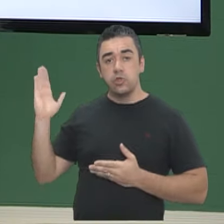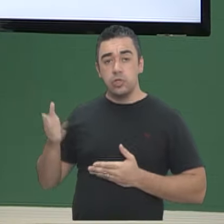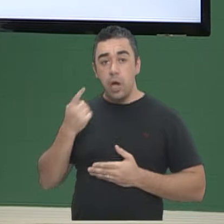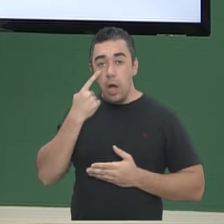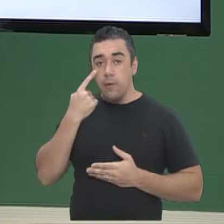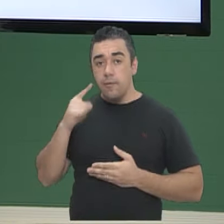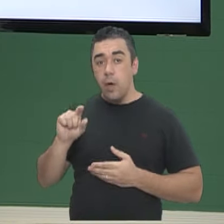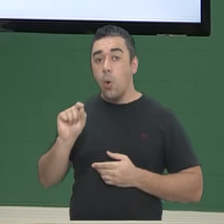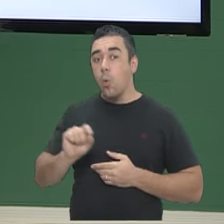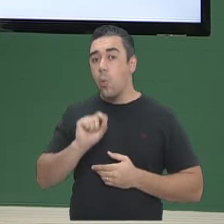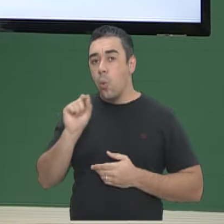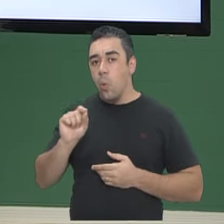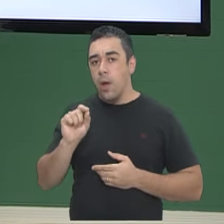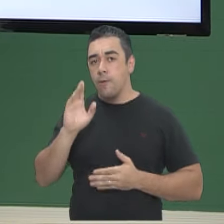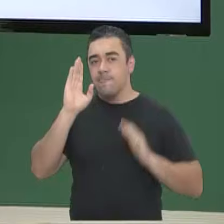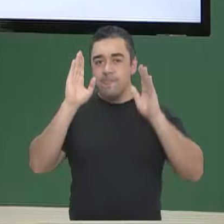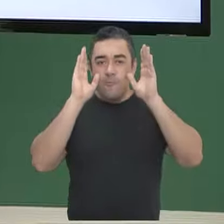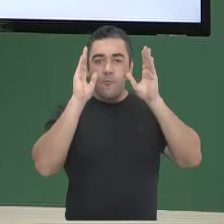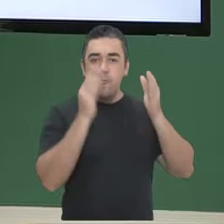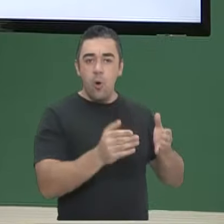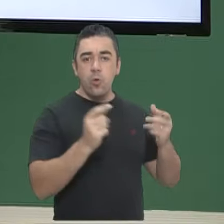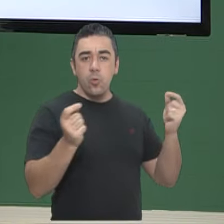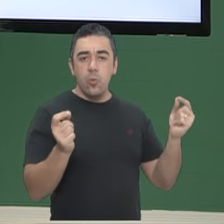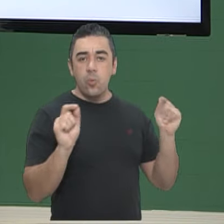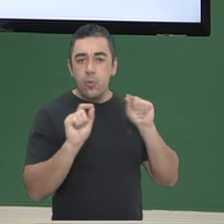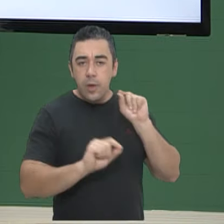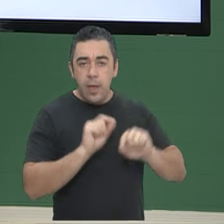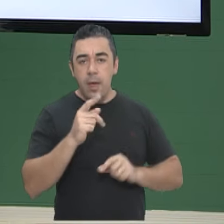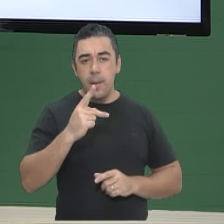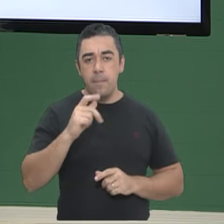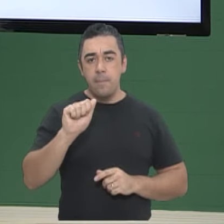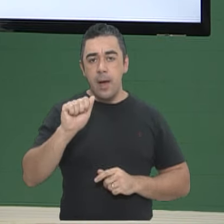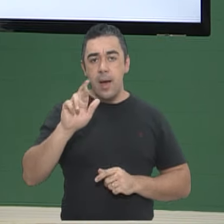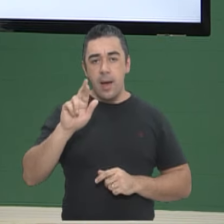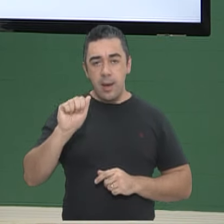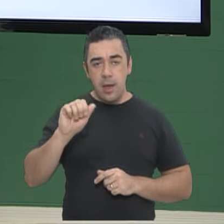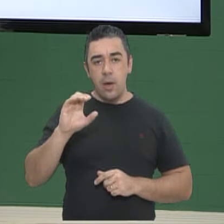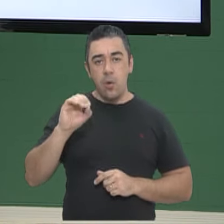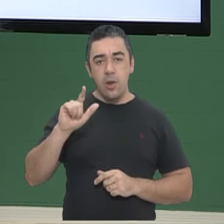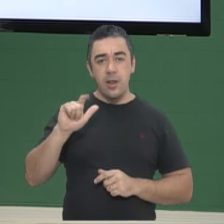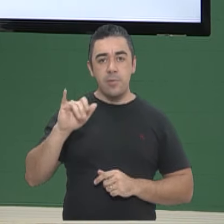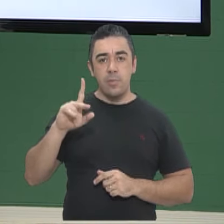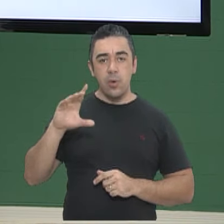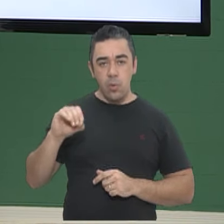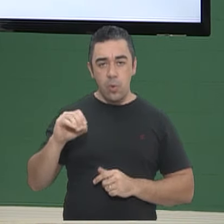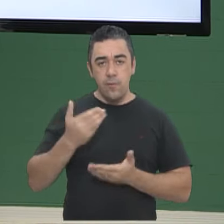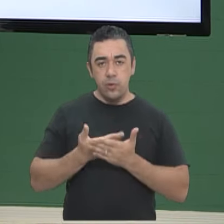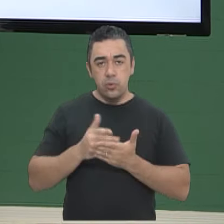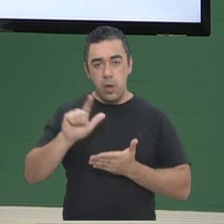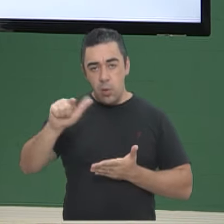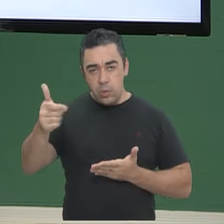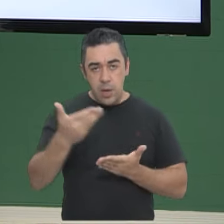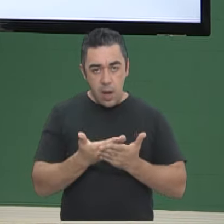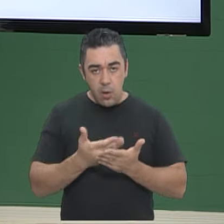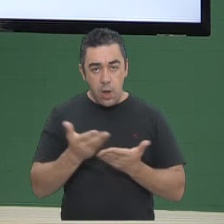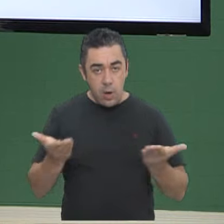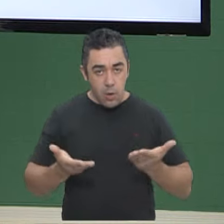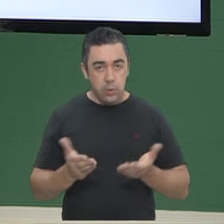olhar imagens referentes a atletas paralímpicos, que é o que a gente vai estudar na aula seguinte.